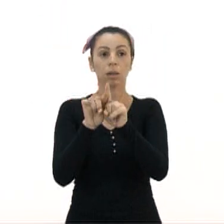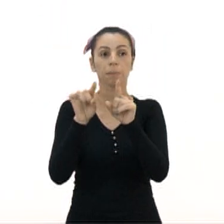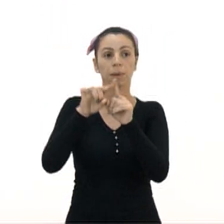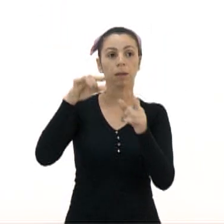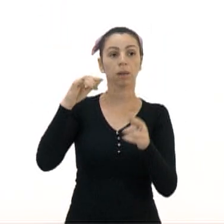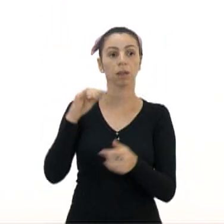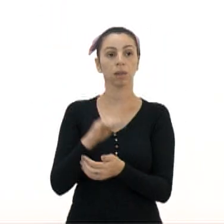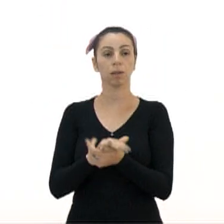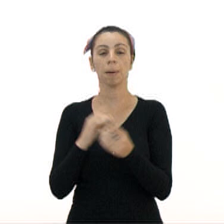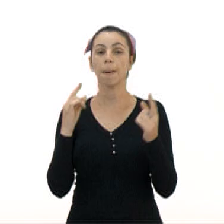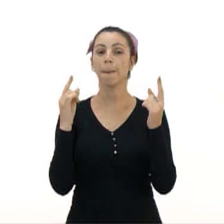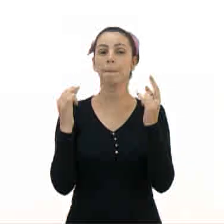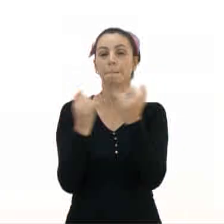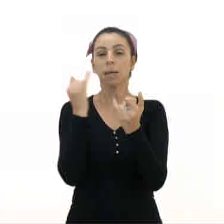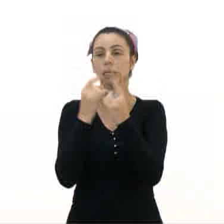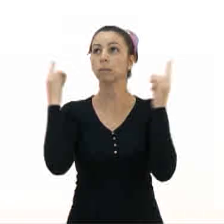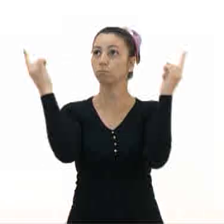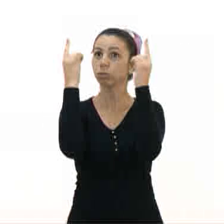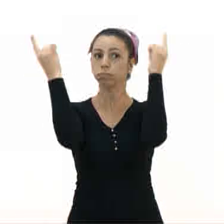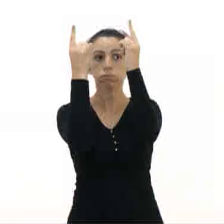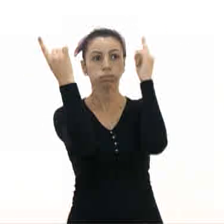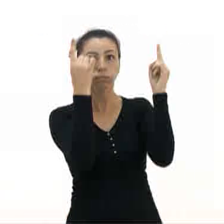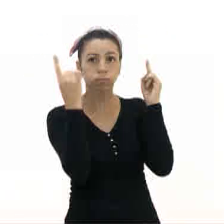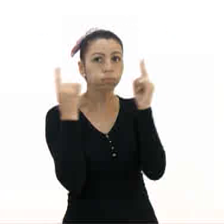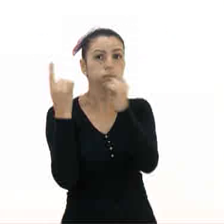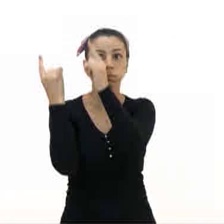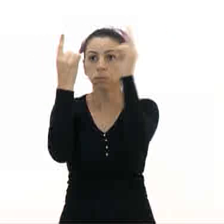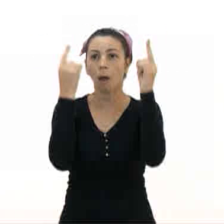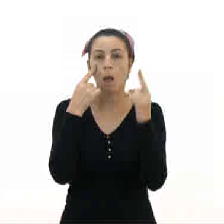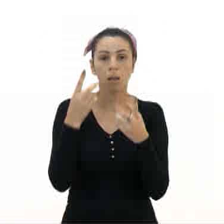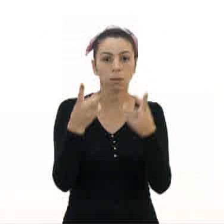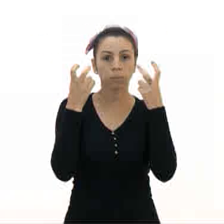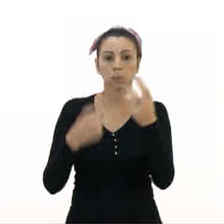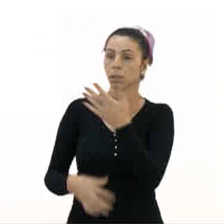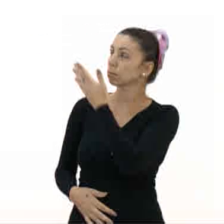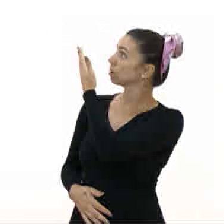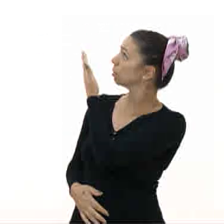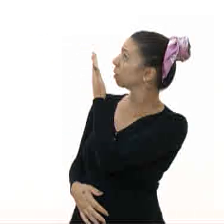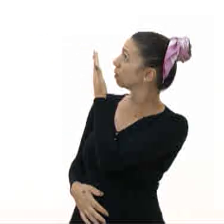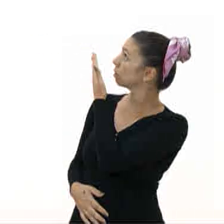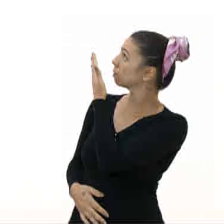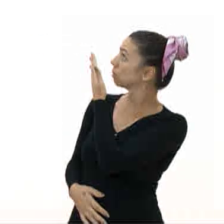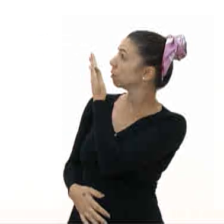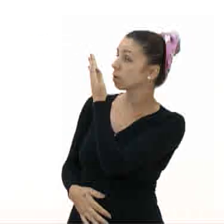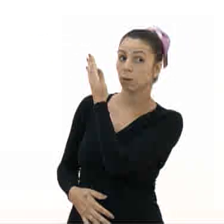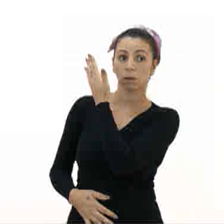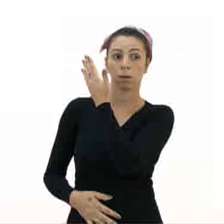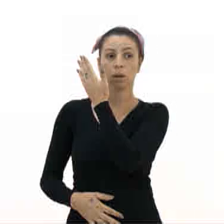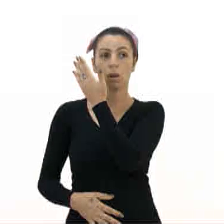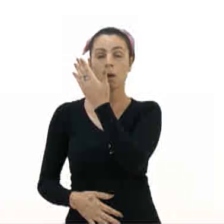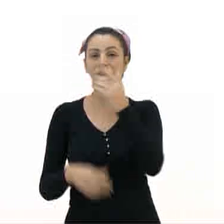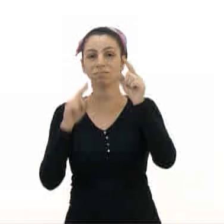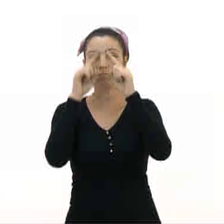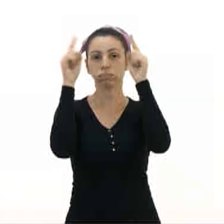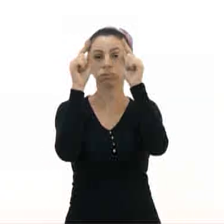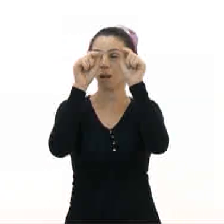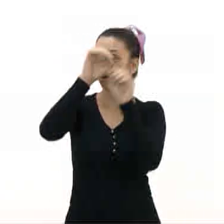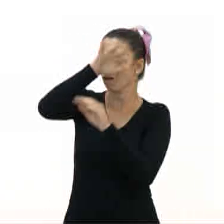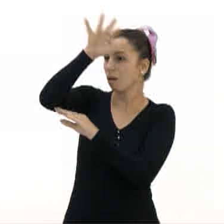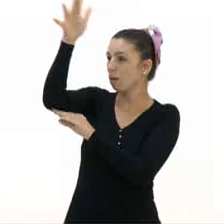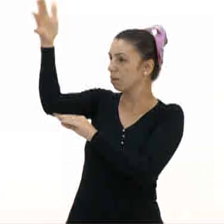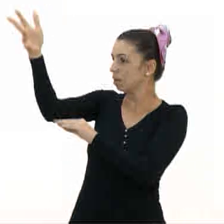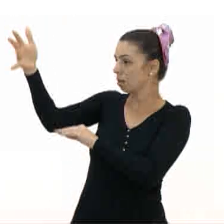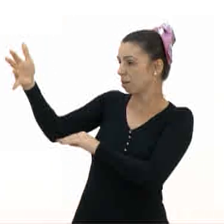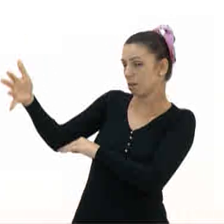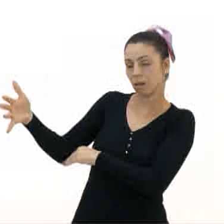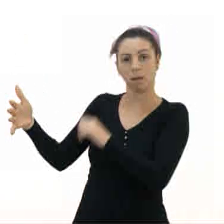Por quê? Parece que tem muita gente, olha lá. Ó, e vai se alongando aqui a perspectiva. As colunatas